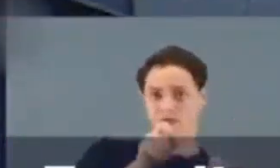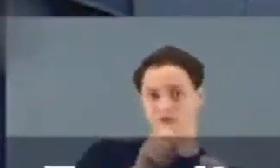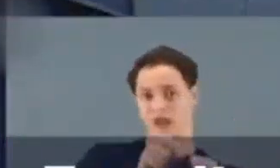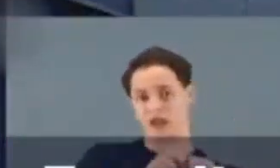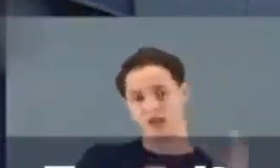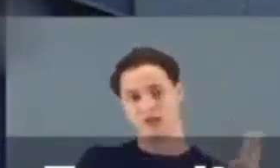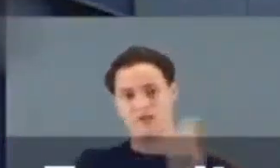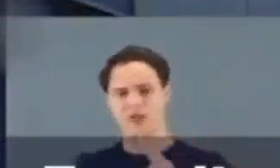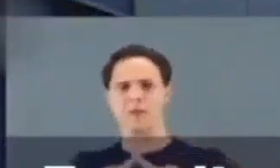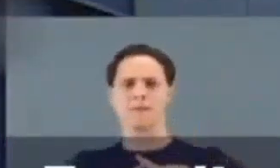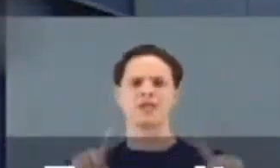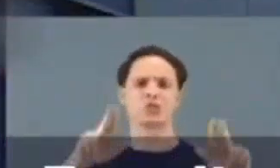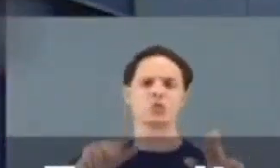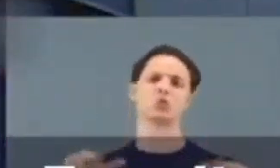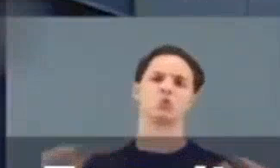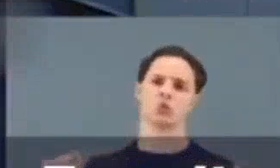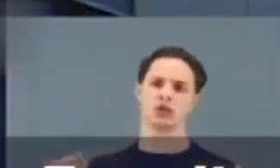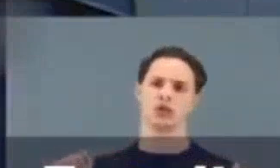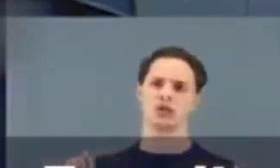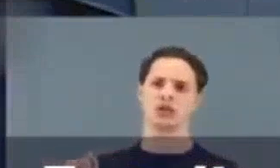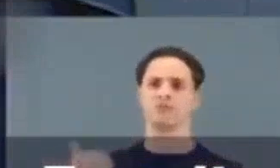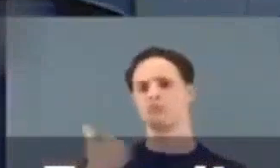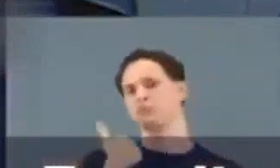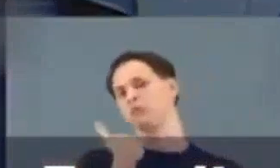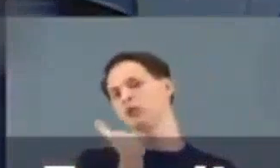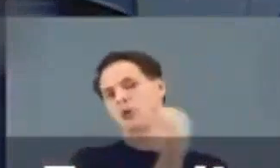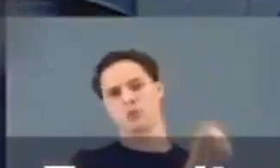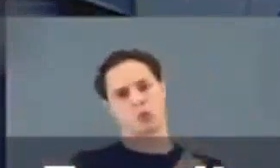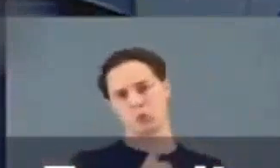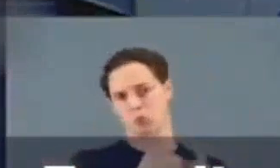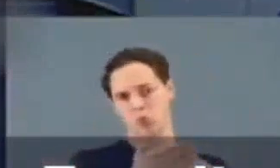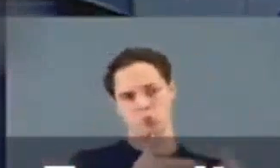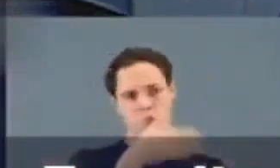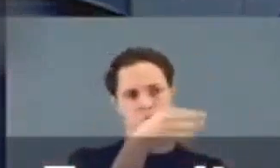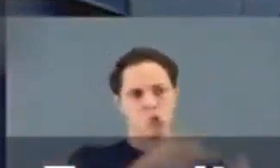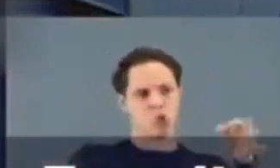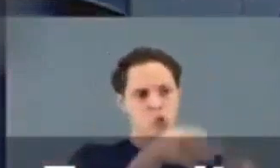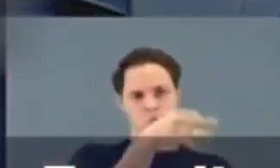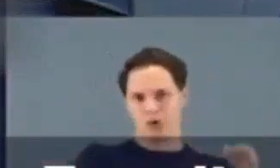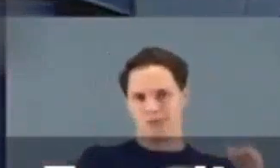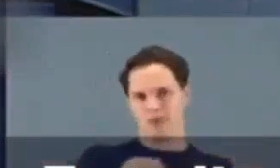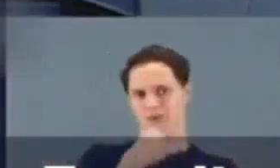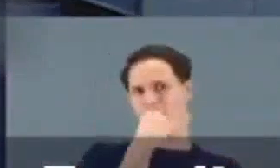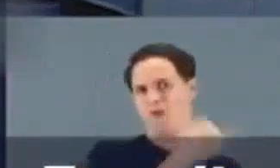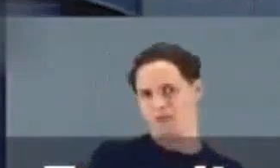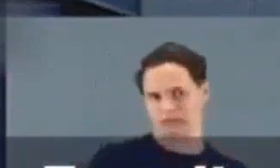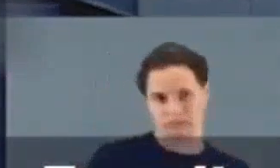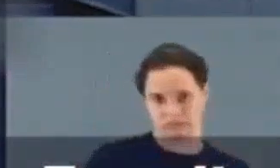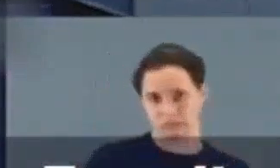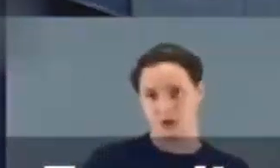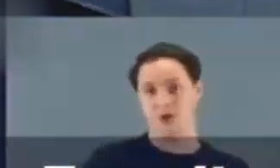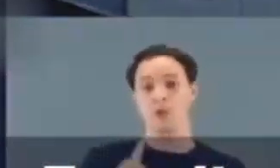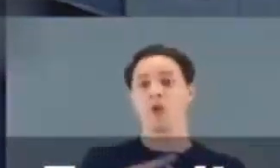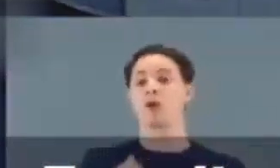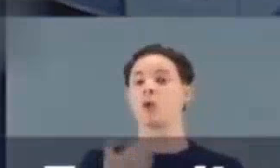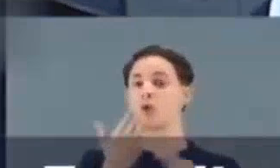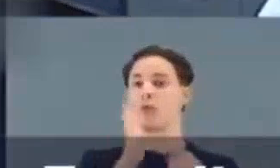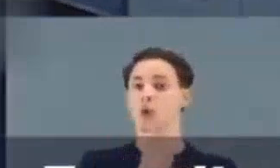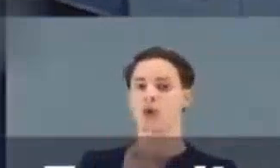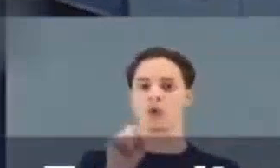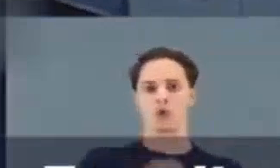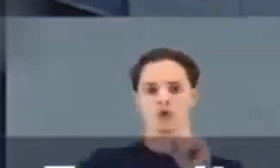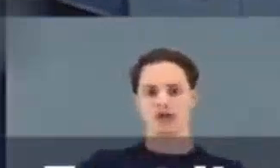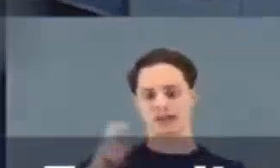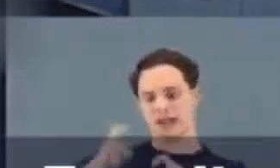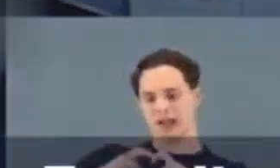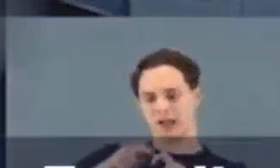União, mas nunca me chamou em qualquer instância para dar uma informação. Porque eu ia mostrar para eles que o atestado médico